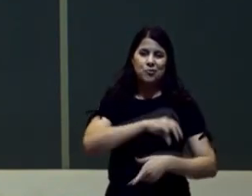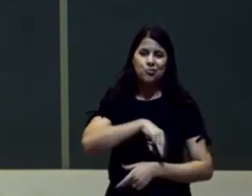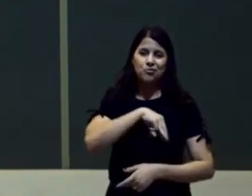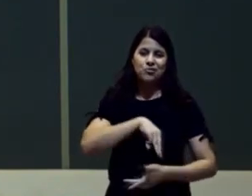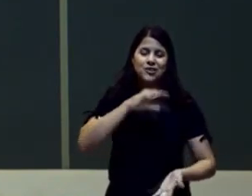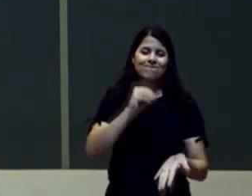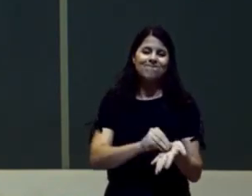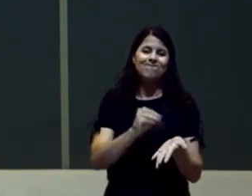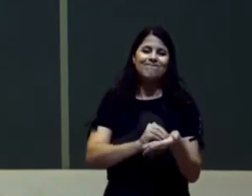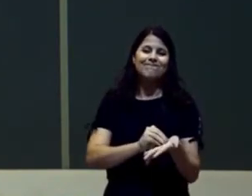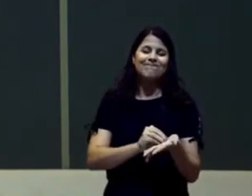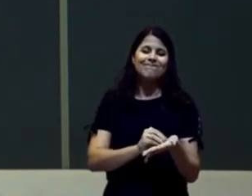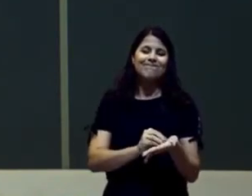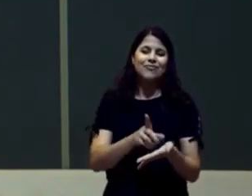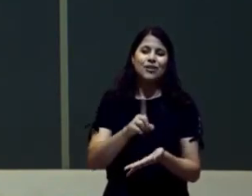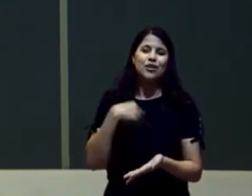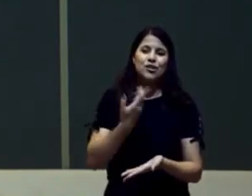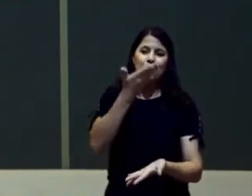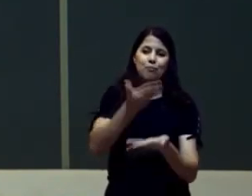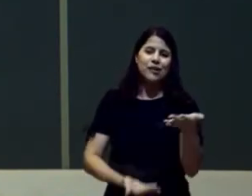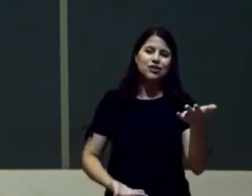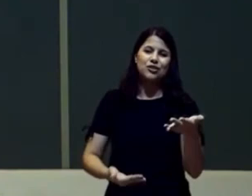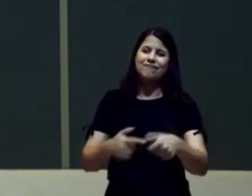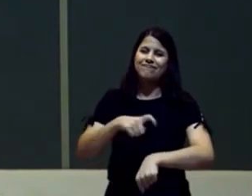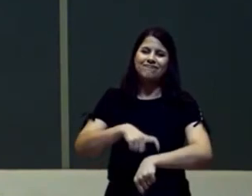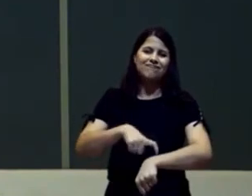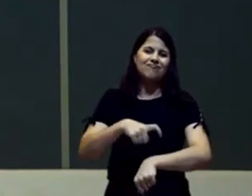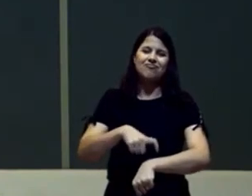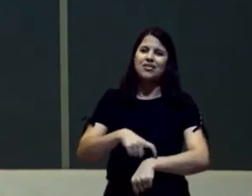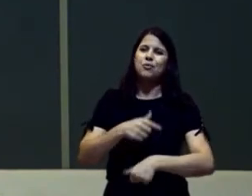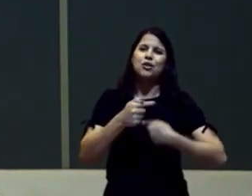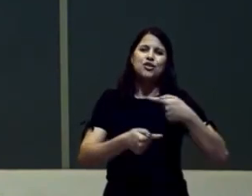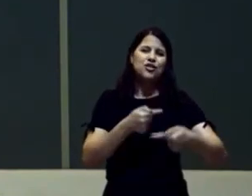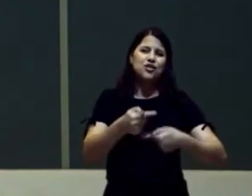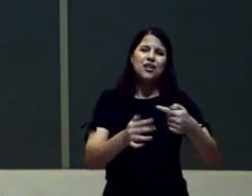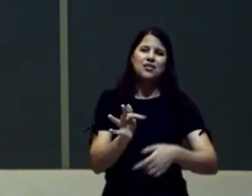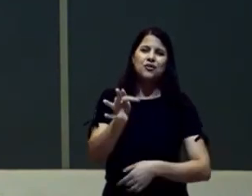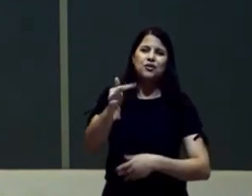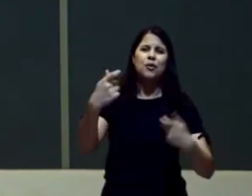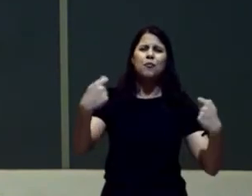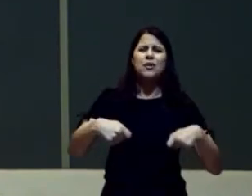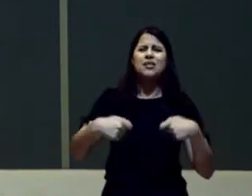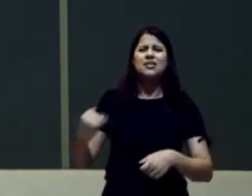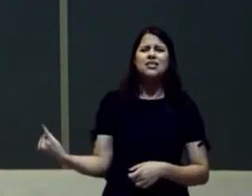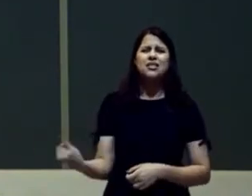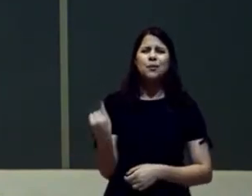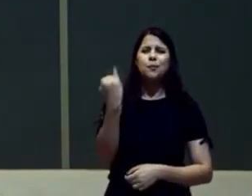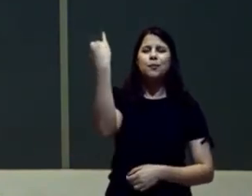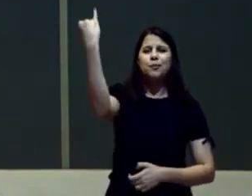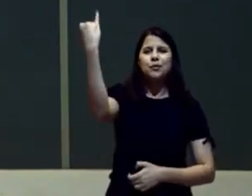nós temos, nós teremos perdido tempo. Há uma próxima geração de missionários que precisa ouvir o clamor de